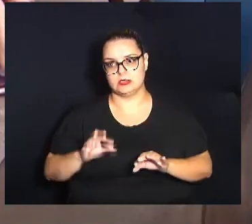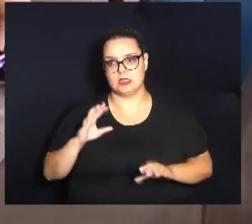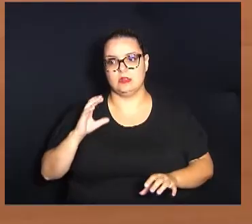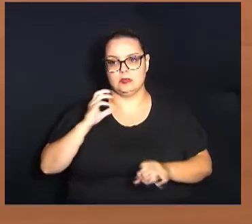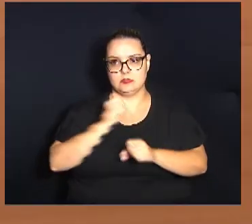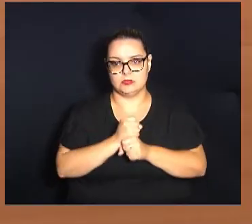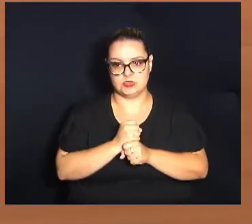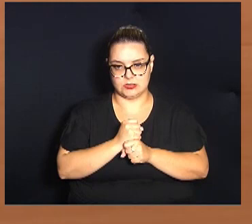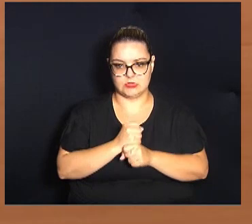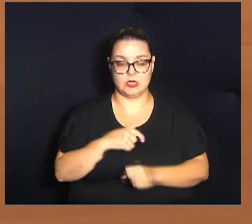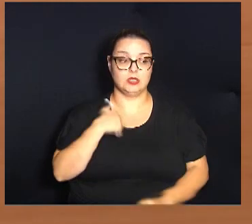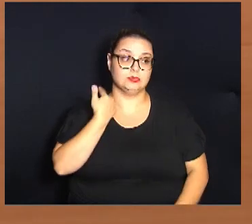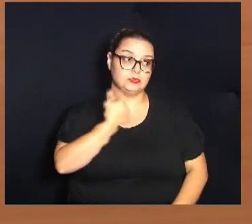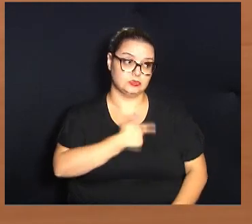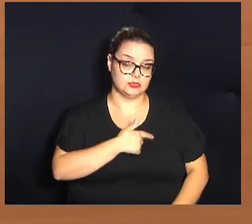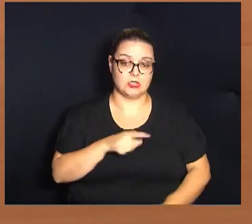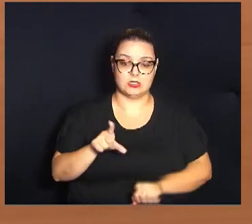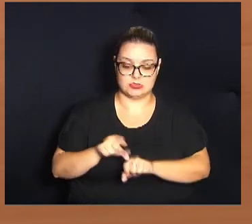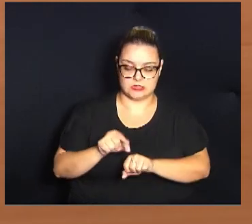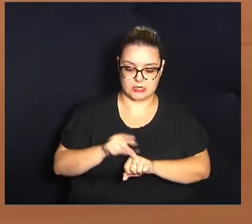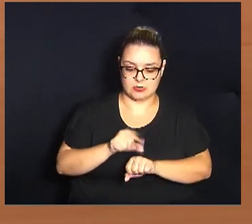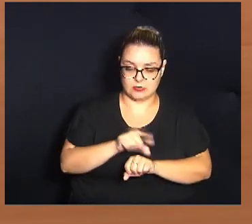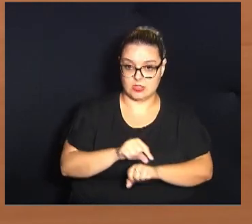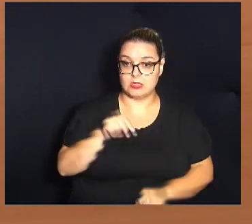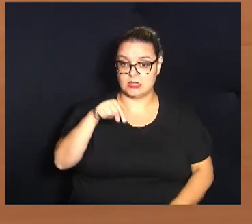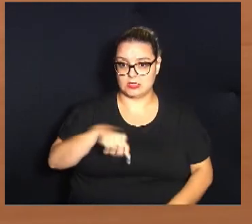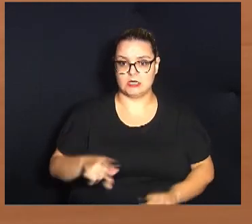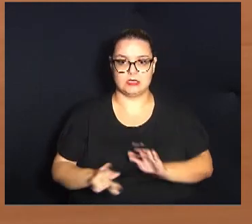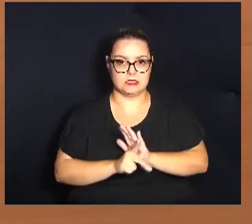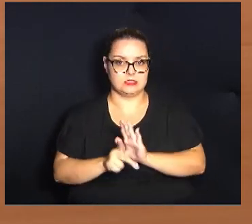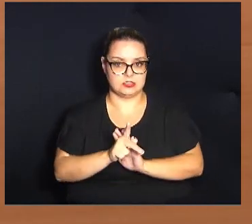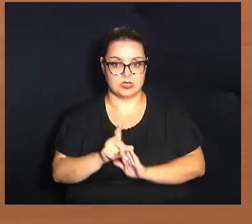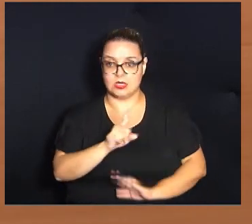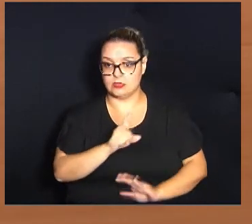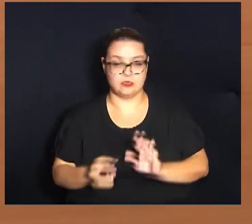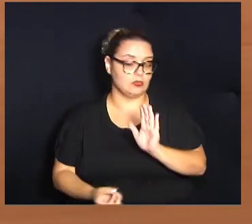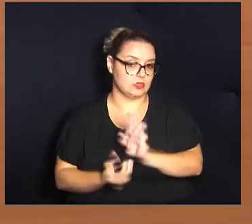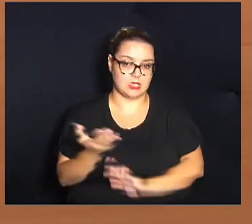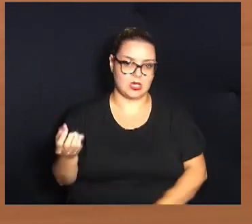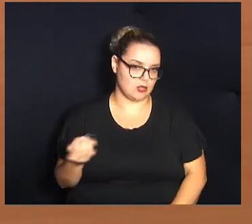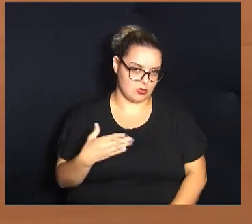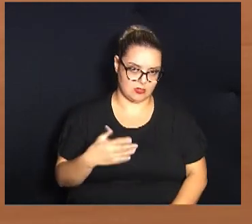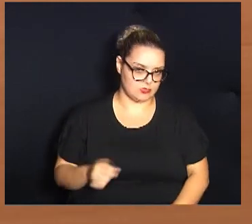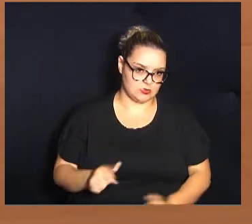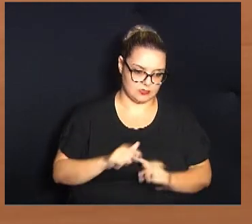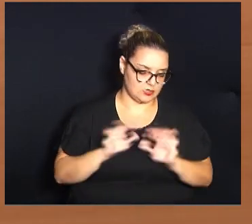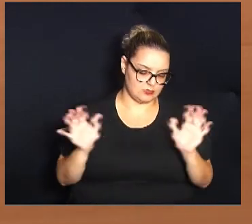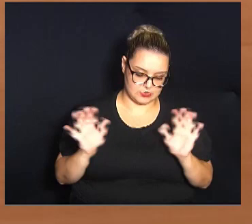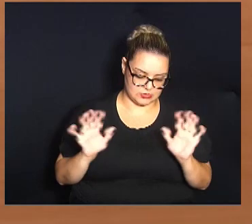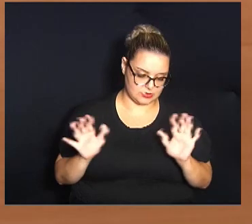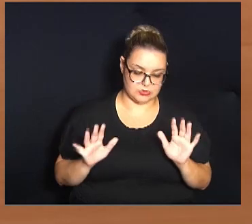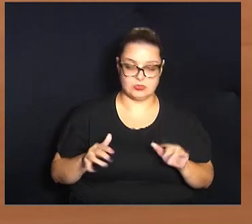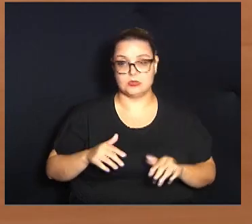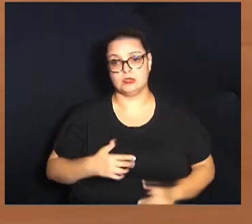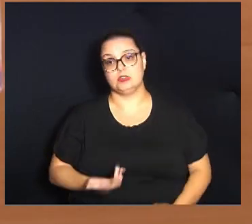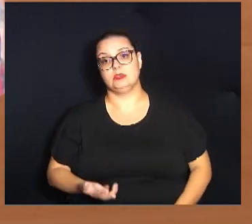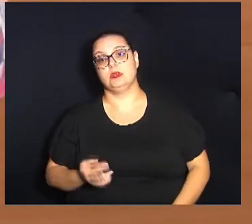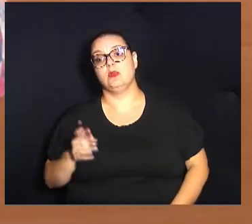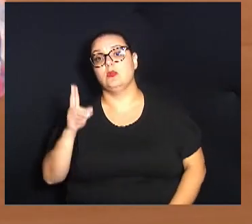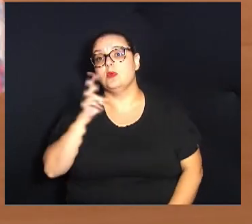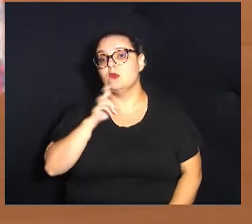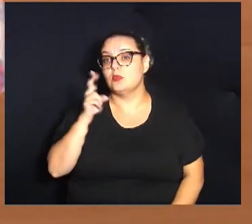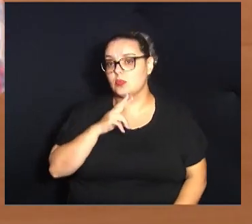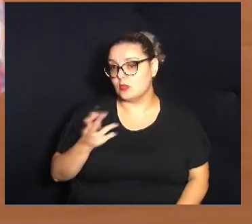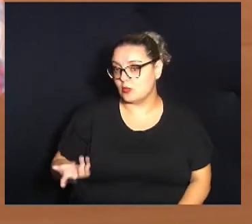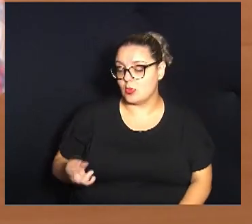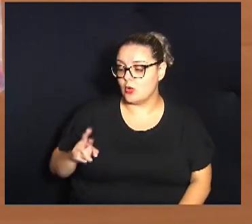contabilizado. Estamos argumentando que esse projeto não cria novos benefícios. Né? Então, trata do regime jurídico, mas não